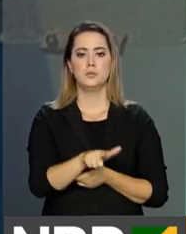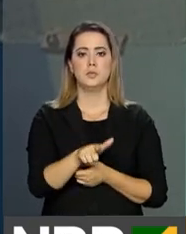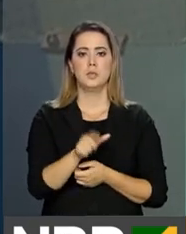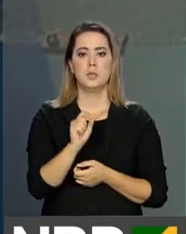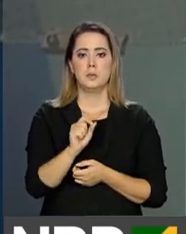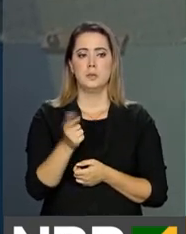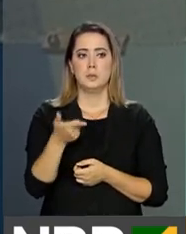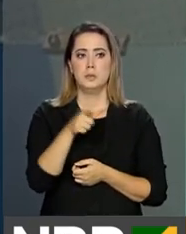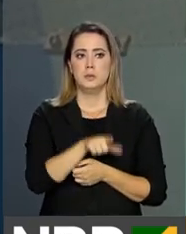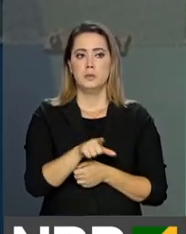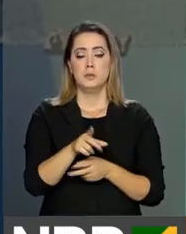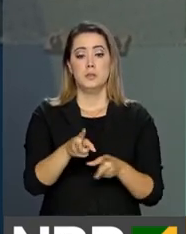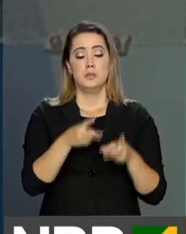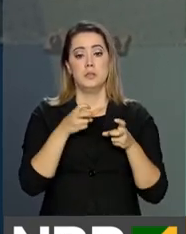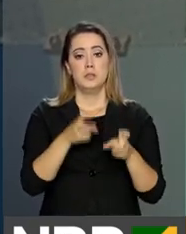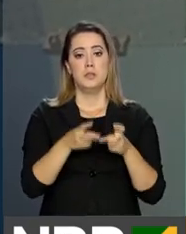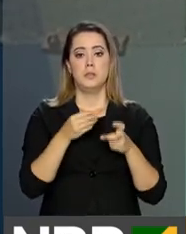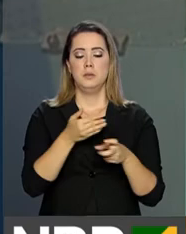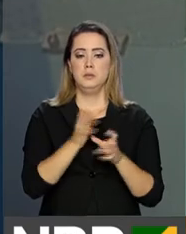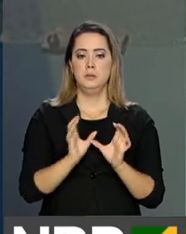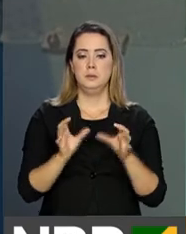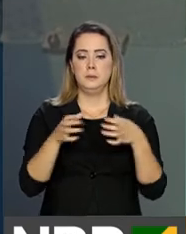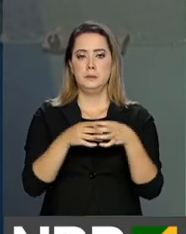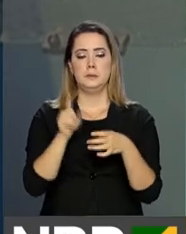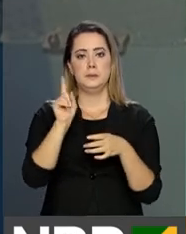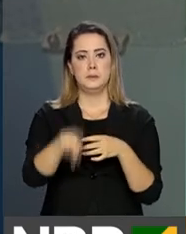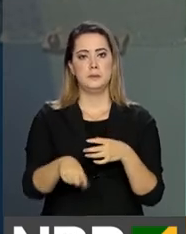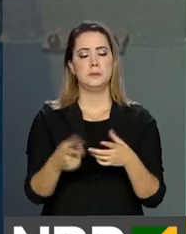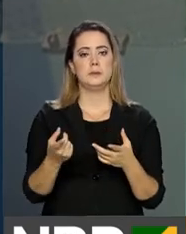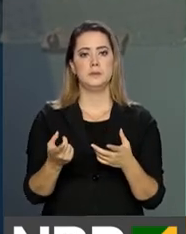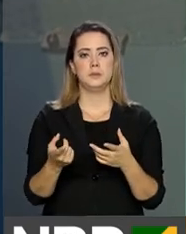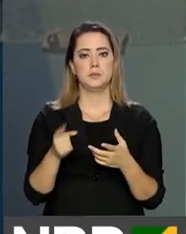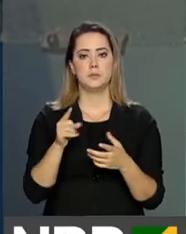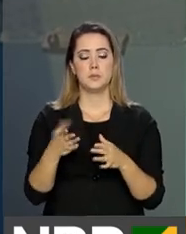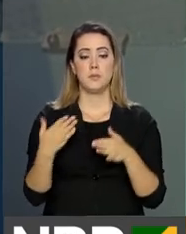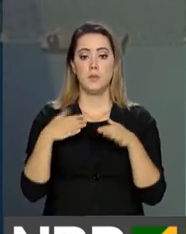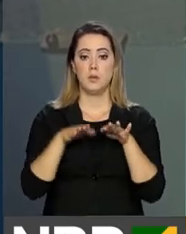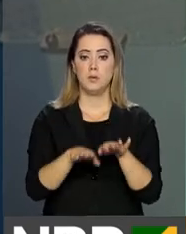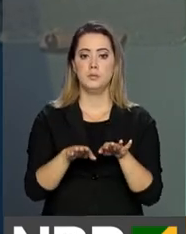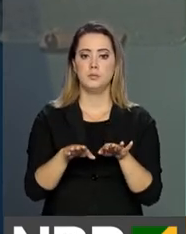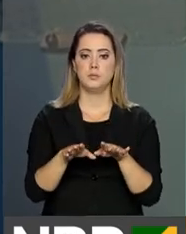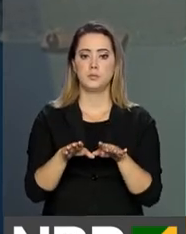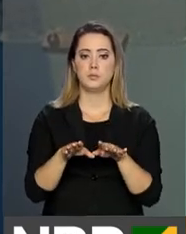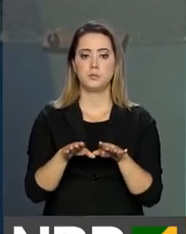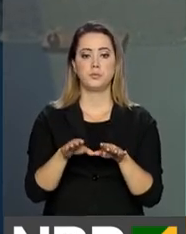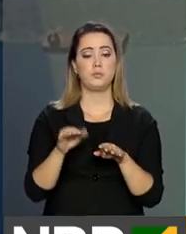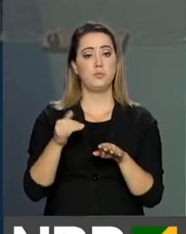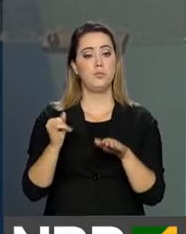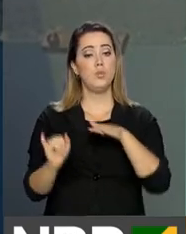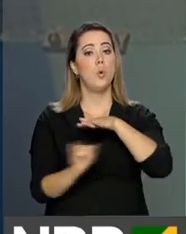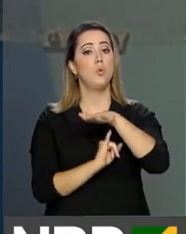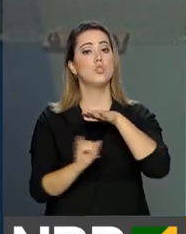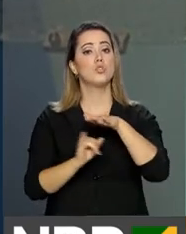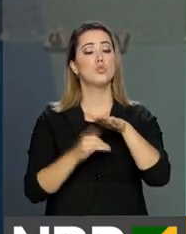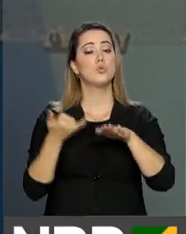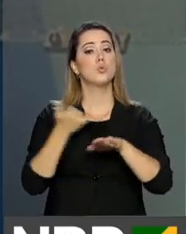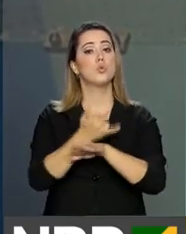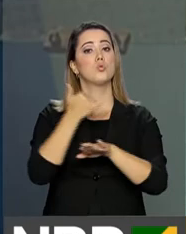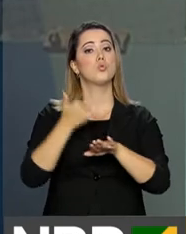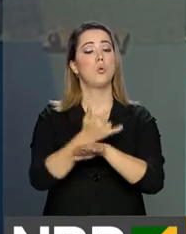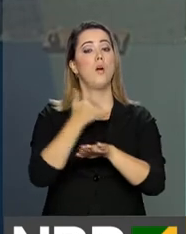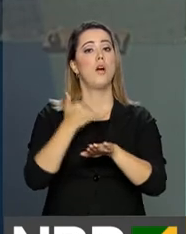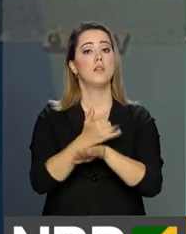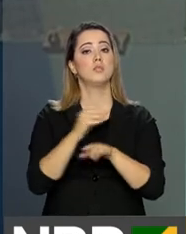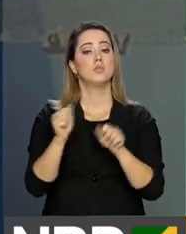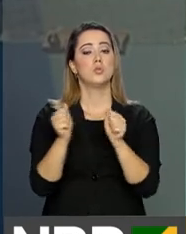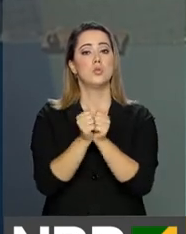Outra demanda importante do setor era a incorporação do Instituto do Aço Brasil em conselho consultivo da